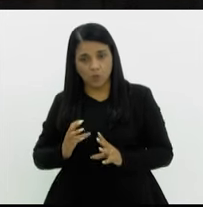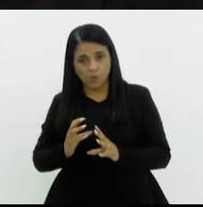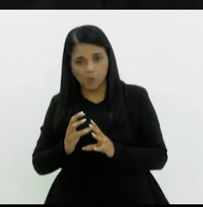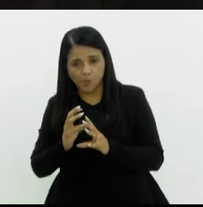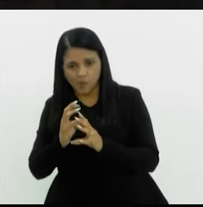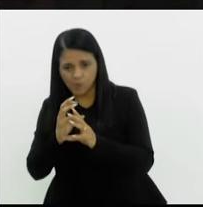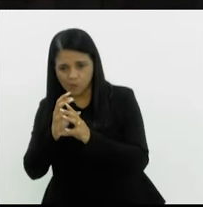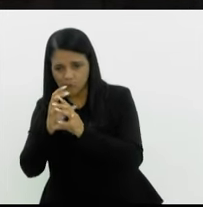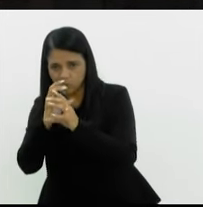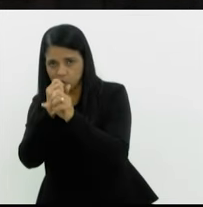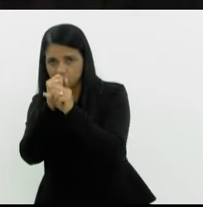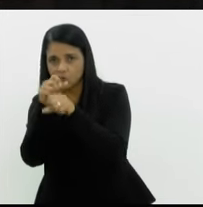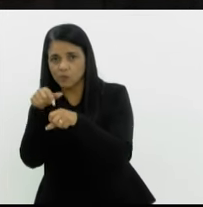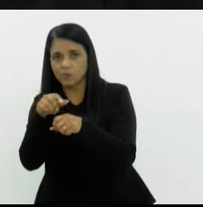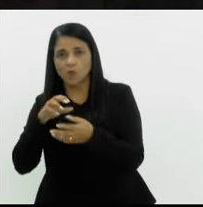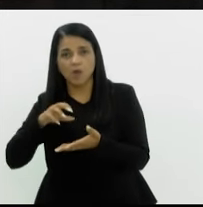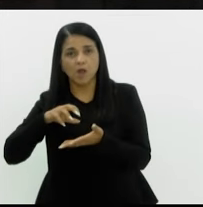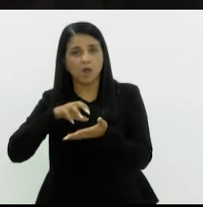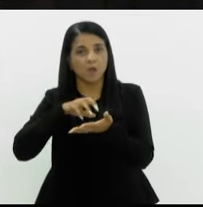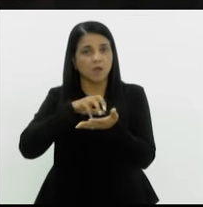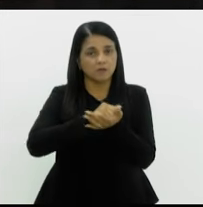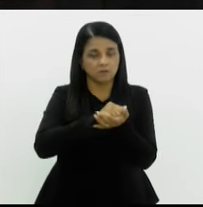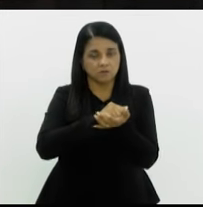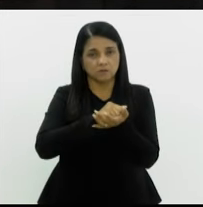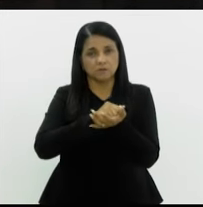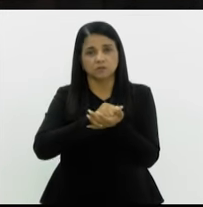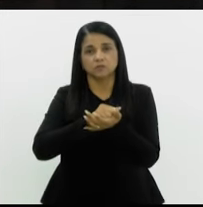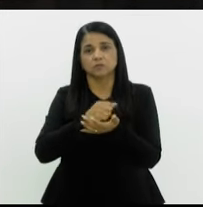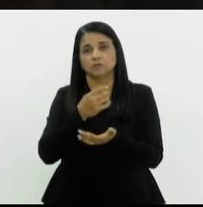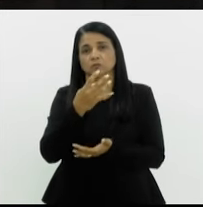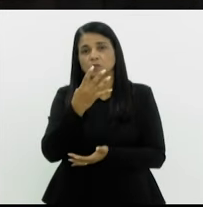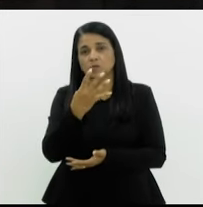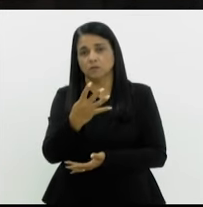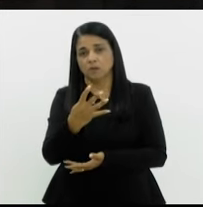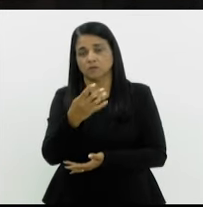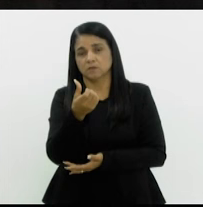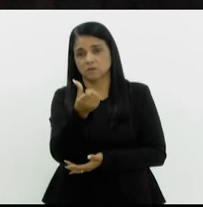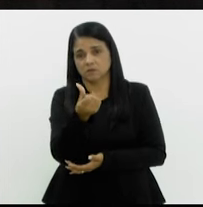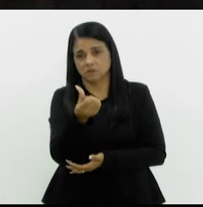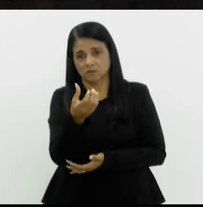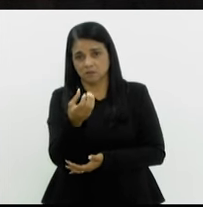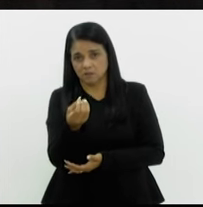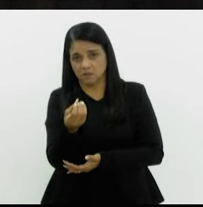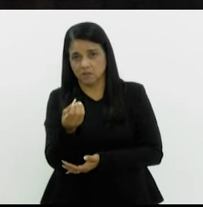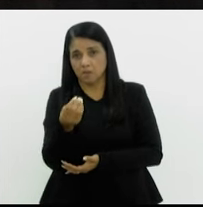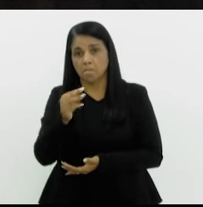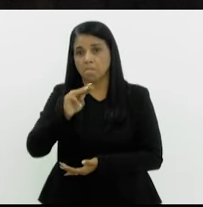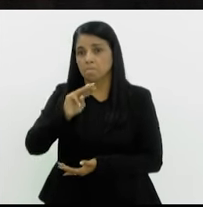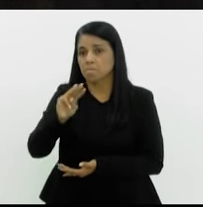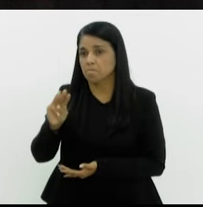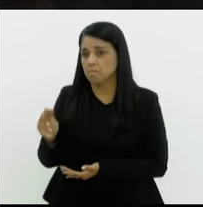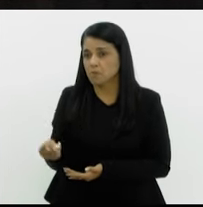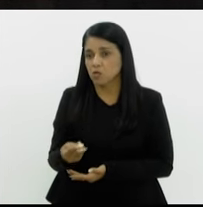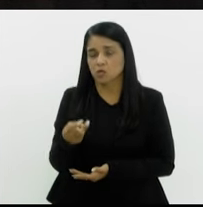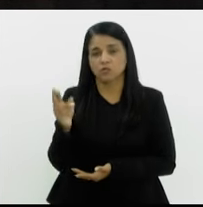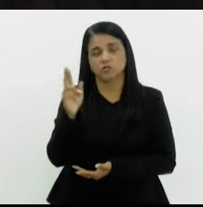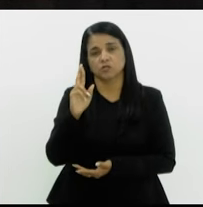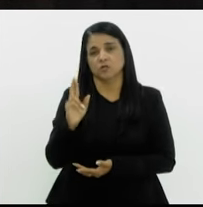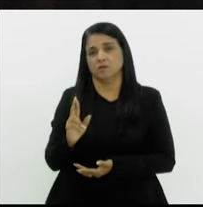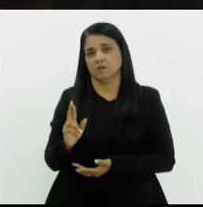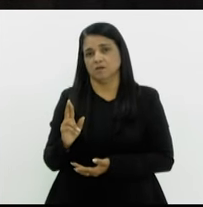lá o registro de 460 milhões de reais,